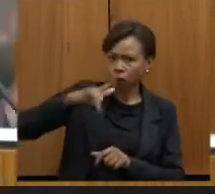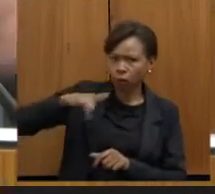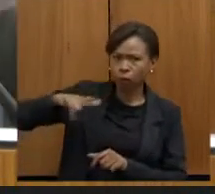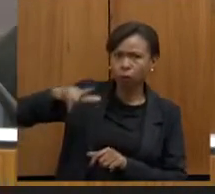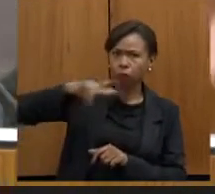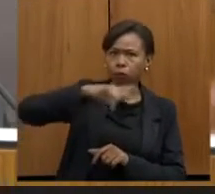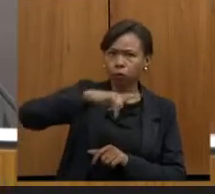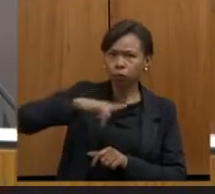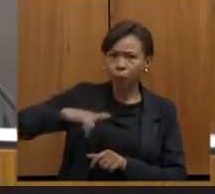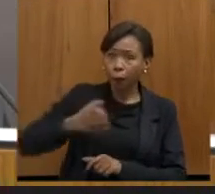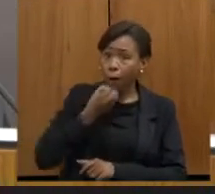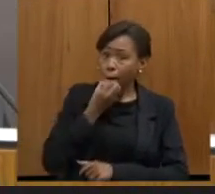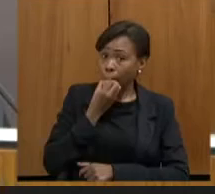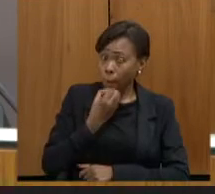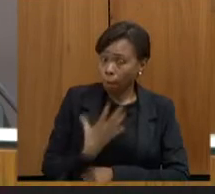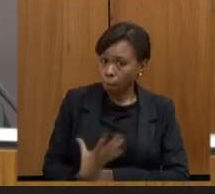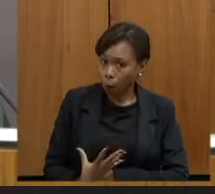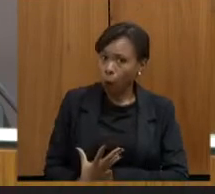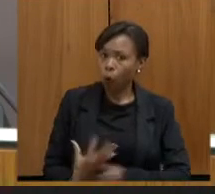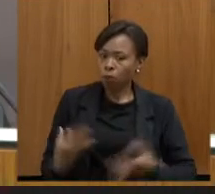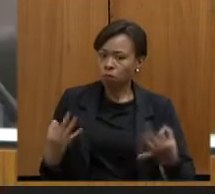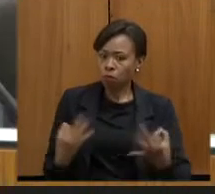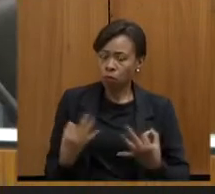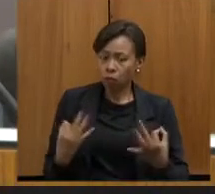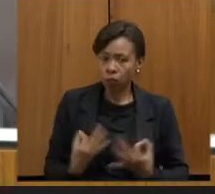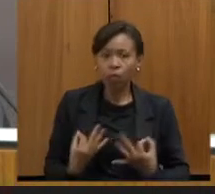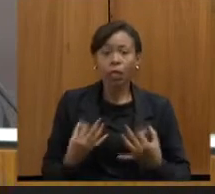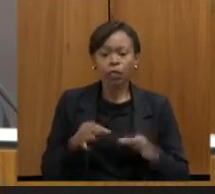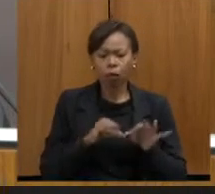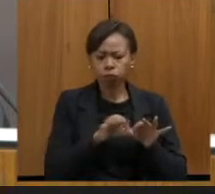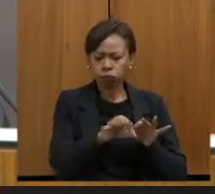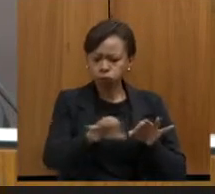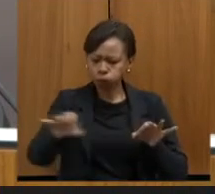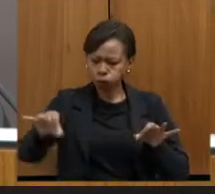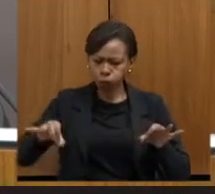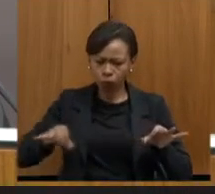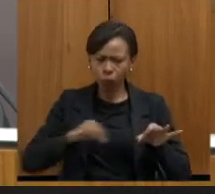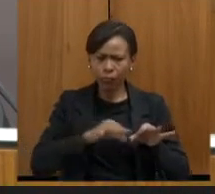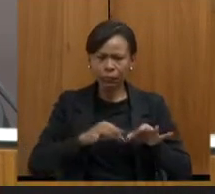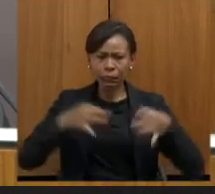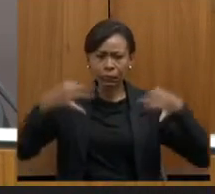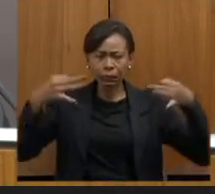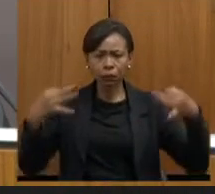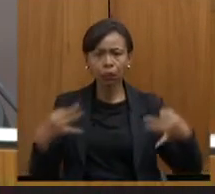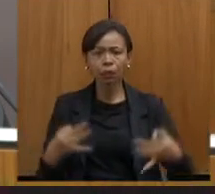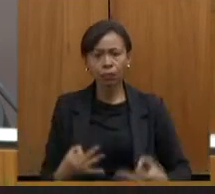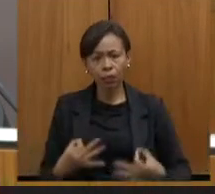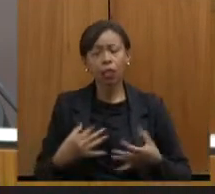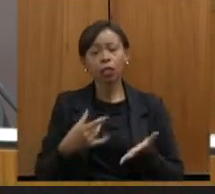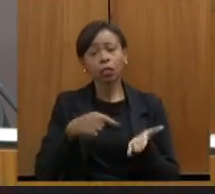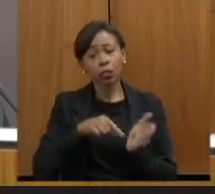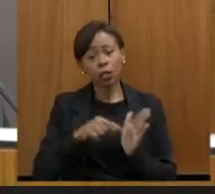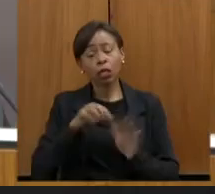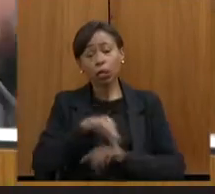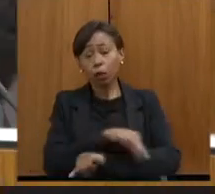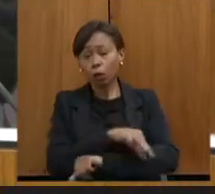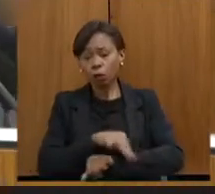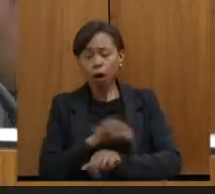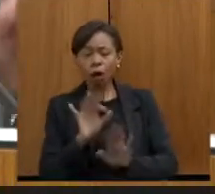para RTK, e isso aí é importante que o projeto contemple todas essas questões aí.